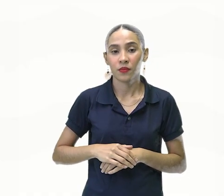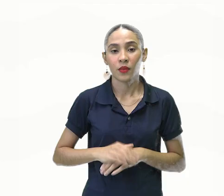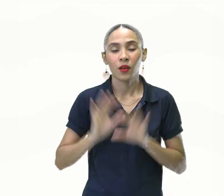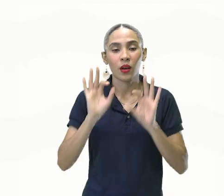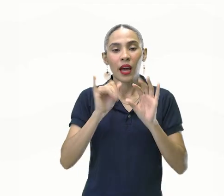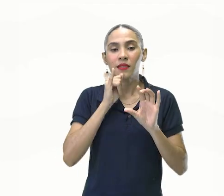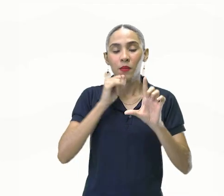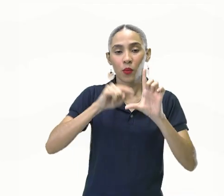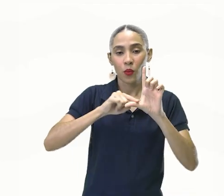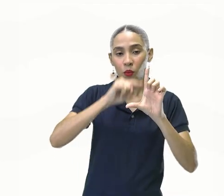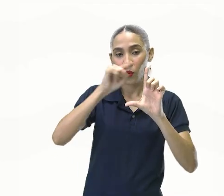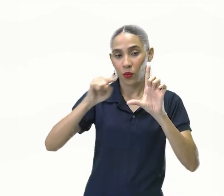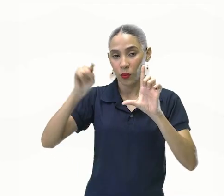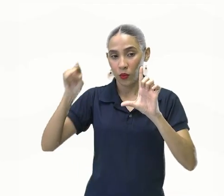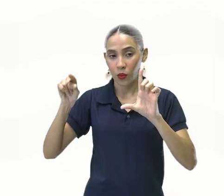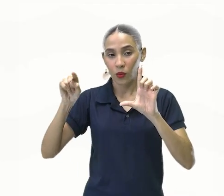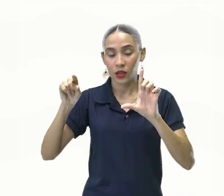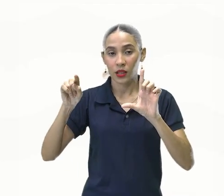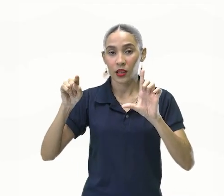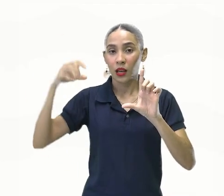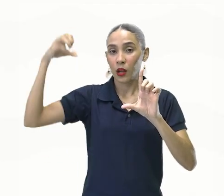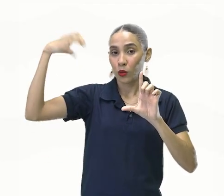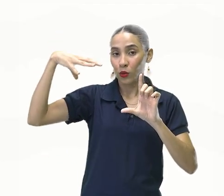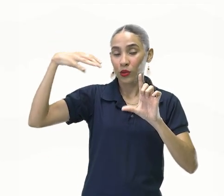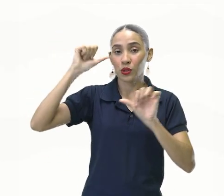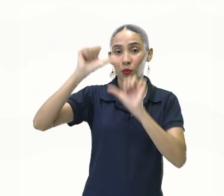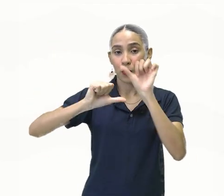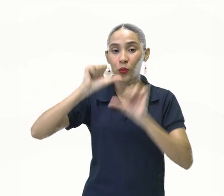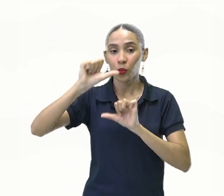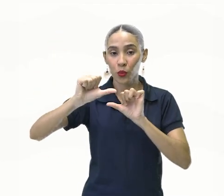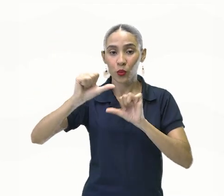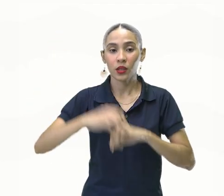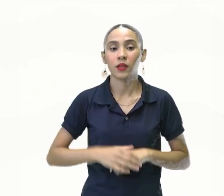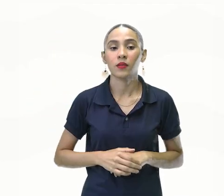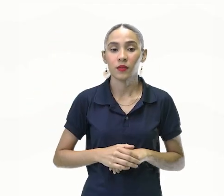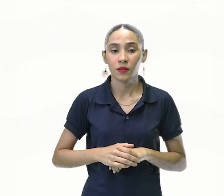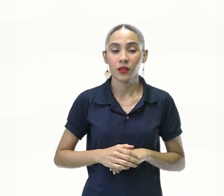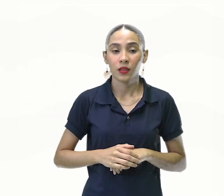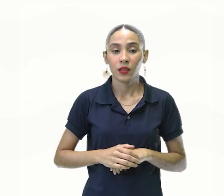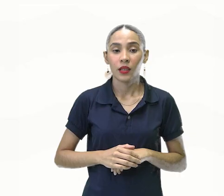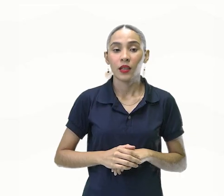o comprimento de onda da luz